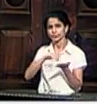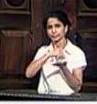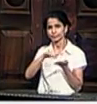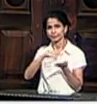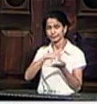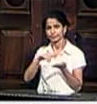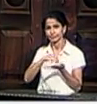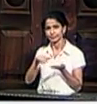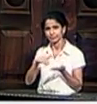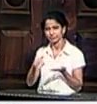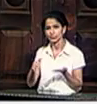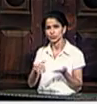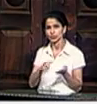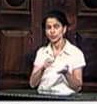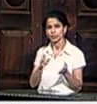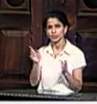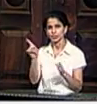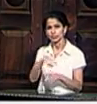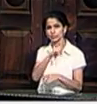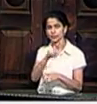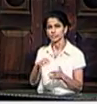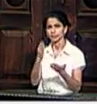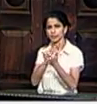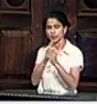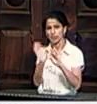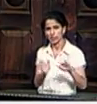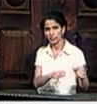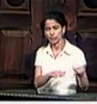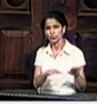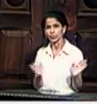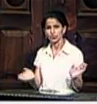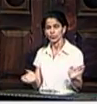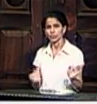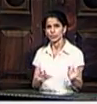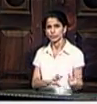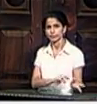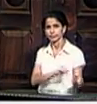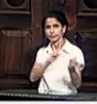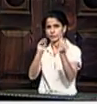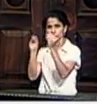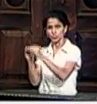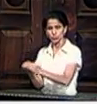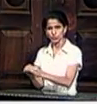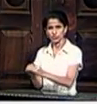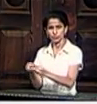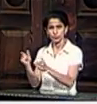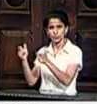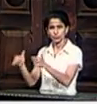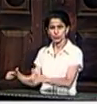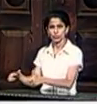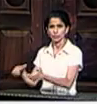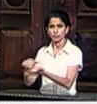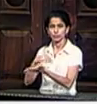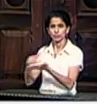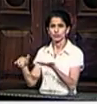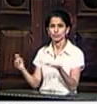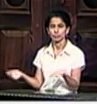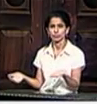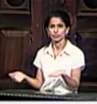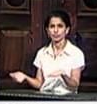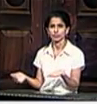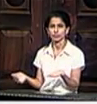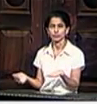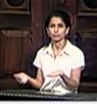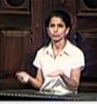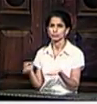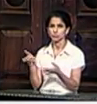a transposição dessa secretaria para uma outra secretaria, nós não verificamos